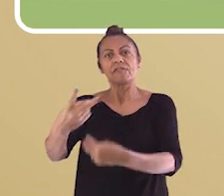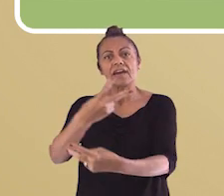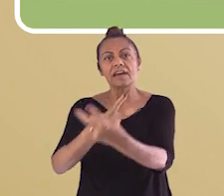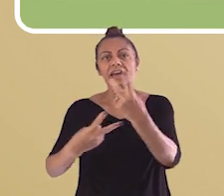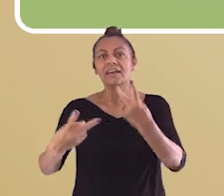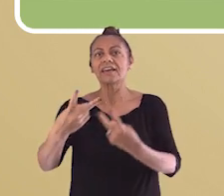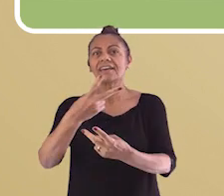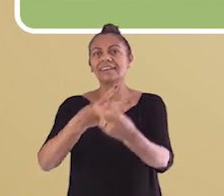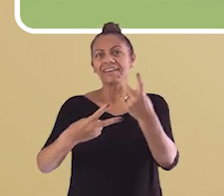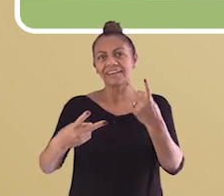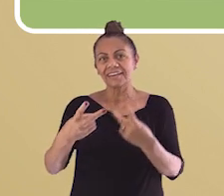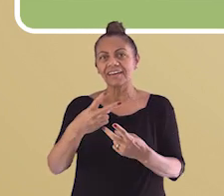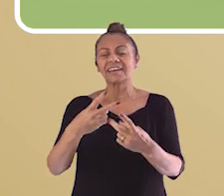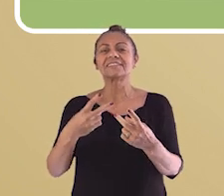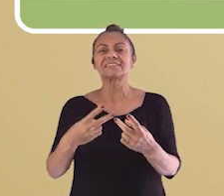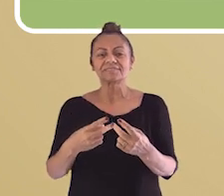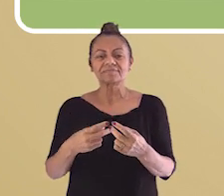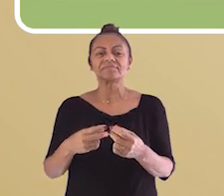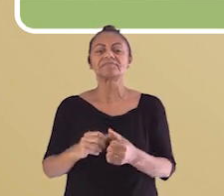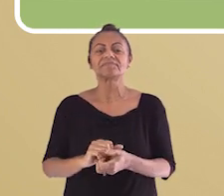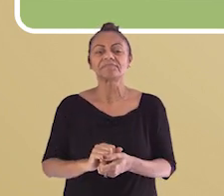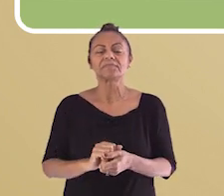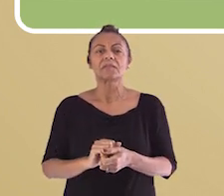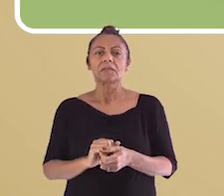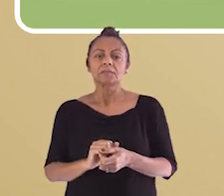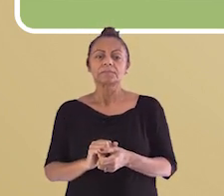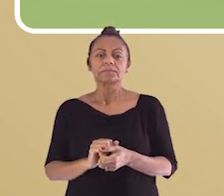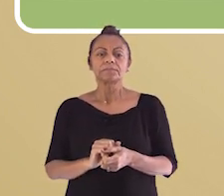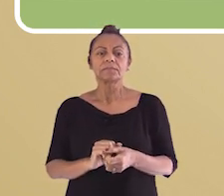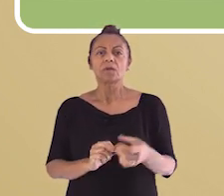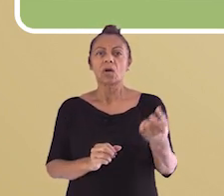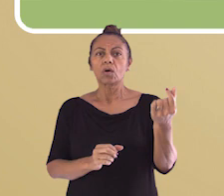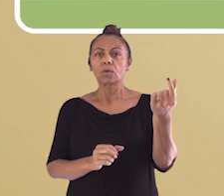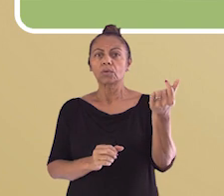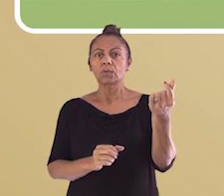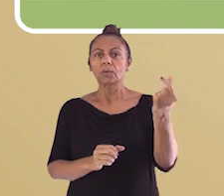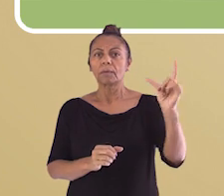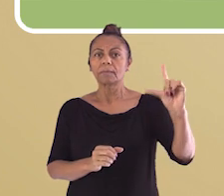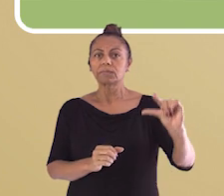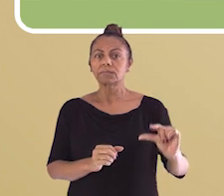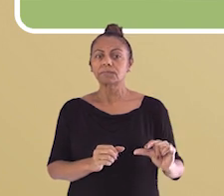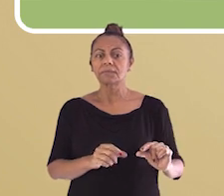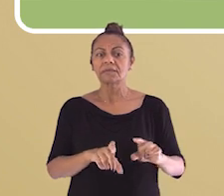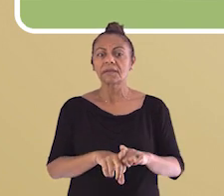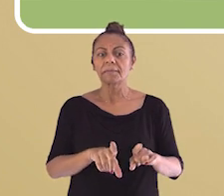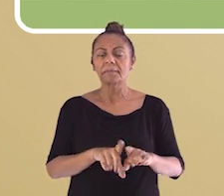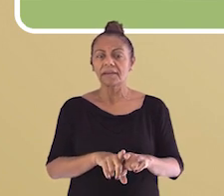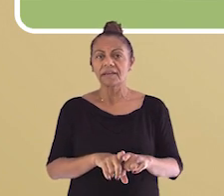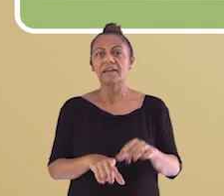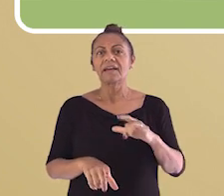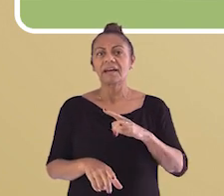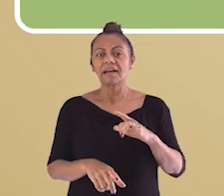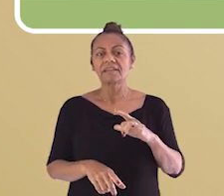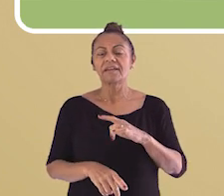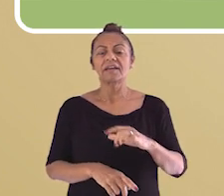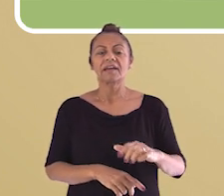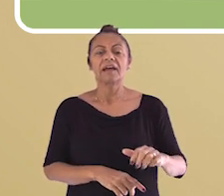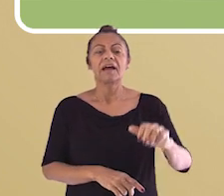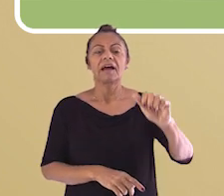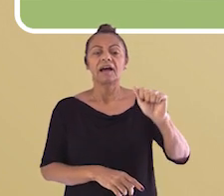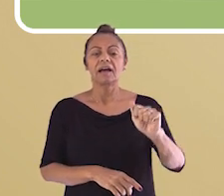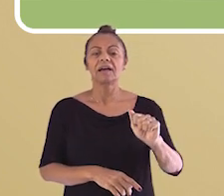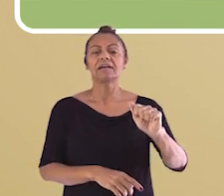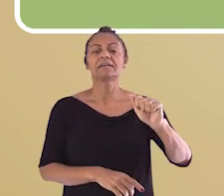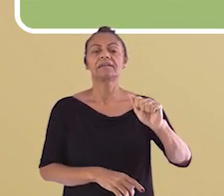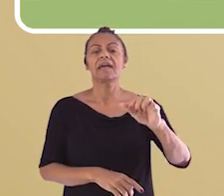os consumidores. Nesses GIFs, vocês podem observar painéis solares e postes de captação de energia